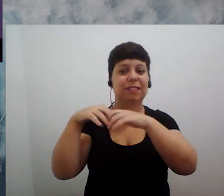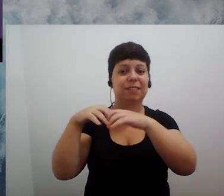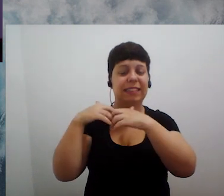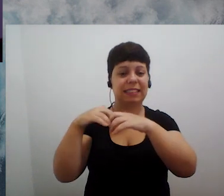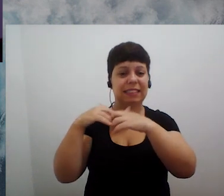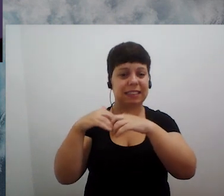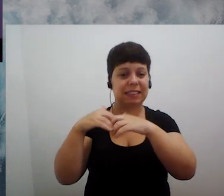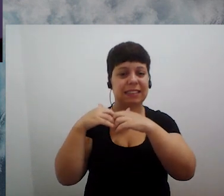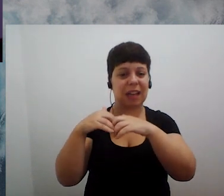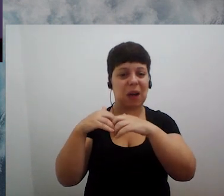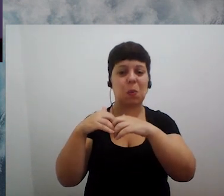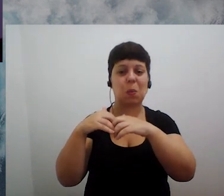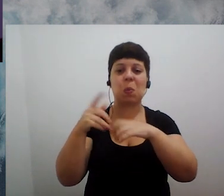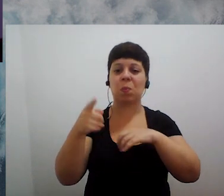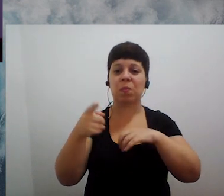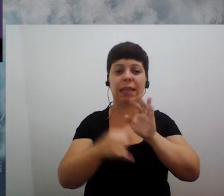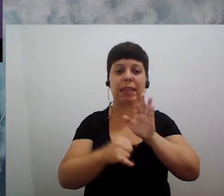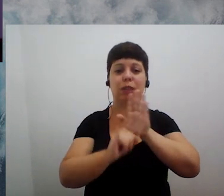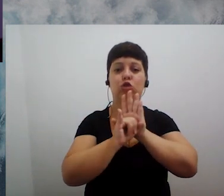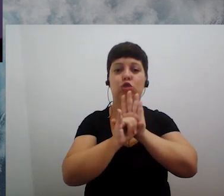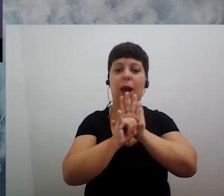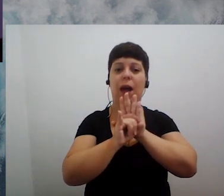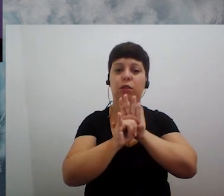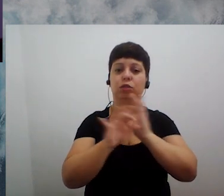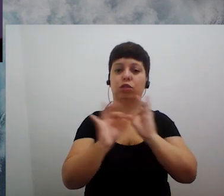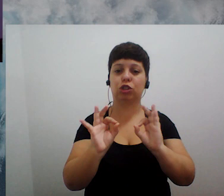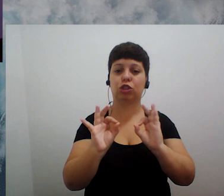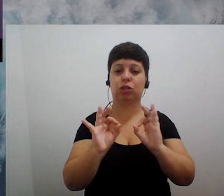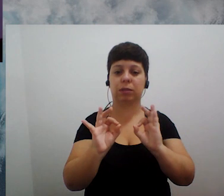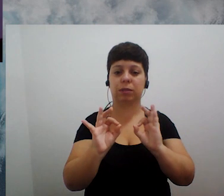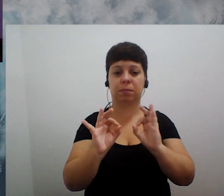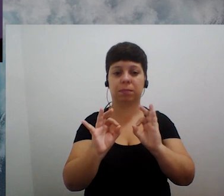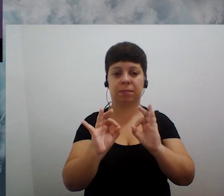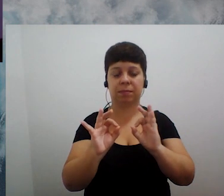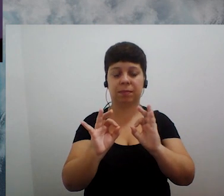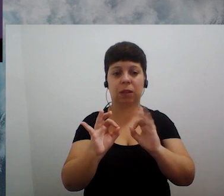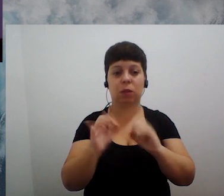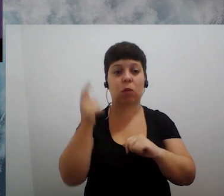essa reflexão que você trouxe, né, sobre essa identidade, né, sobre